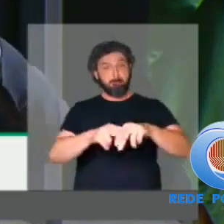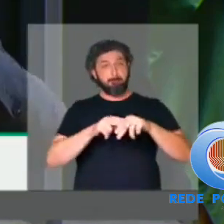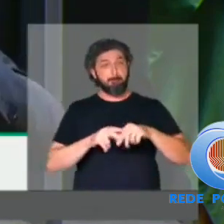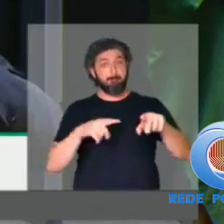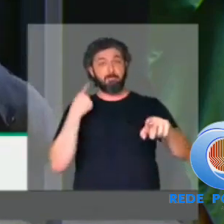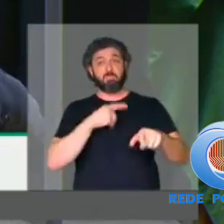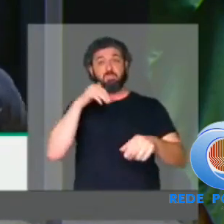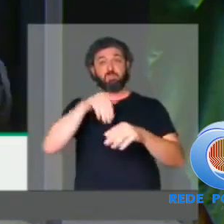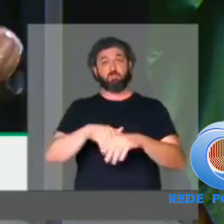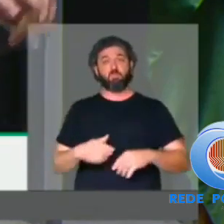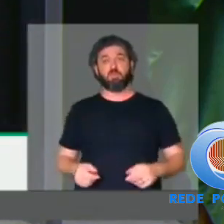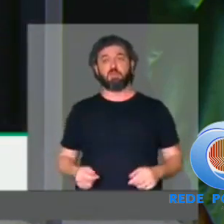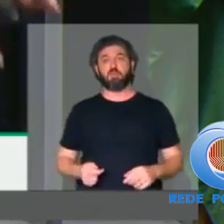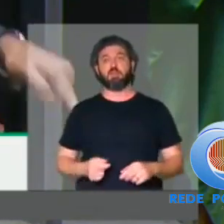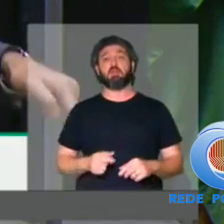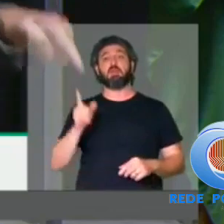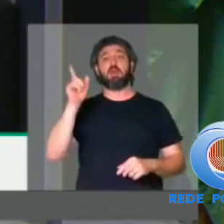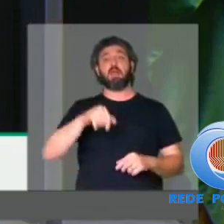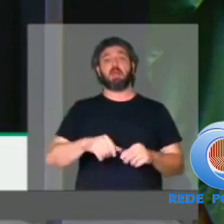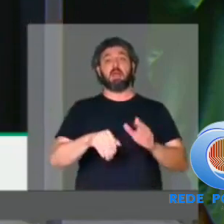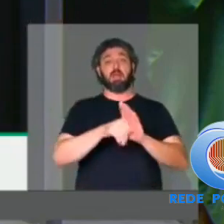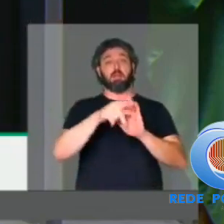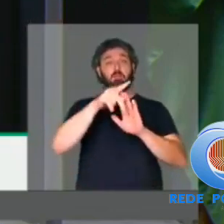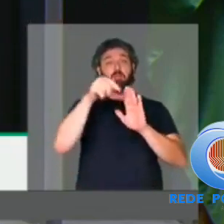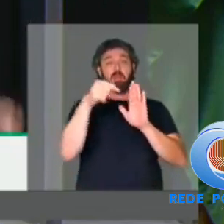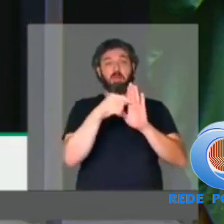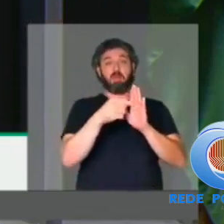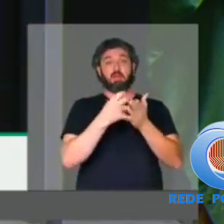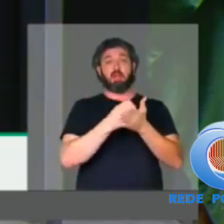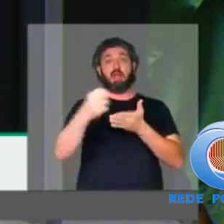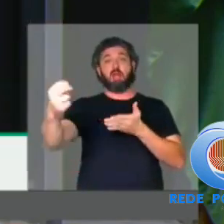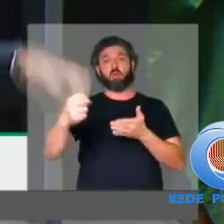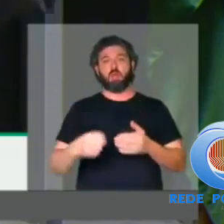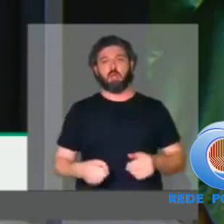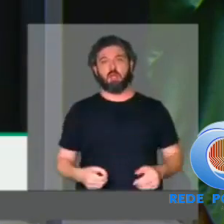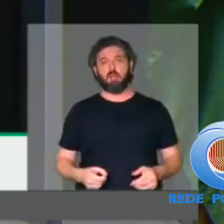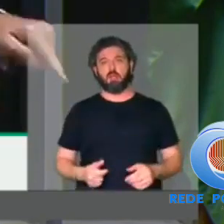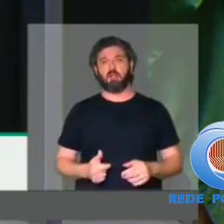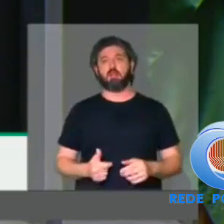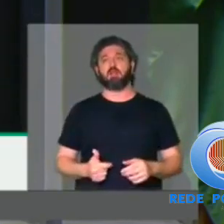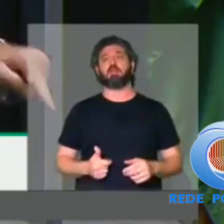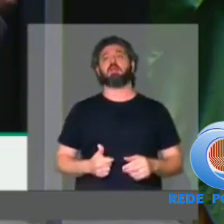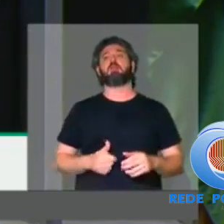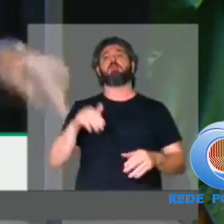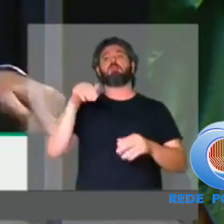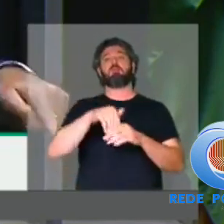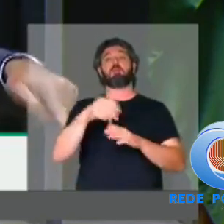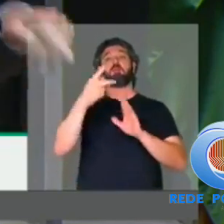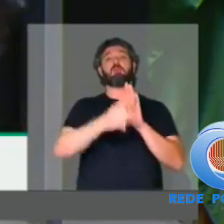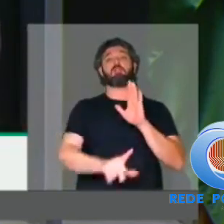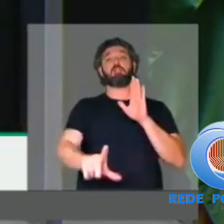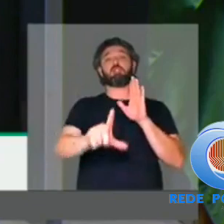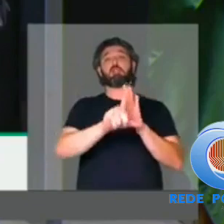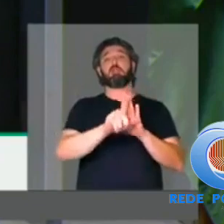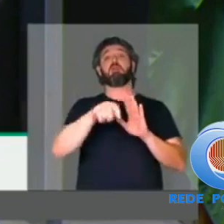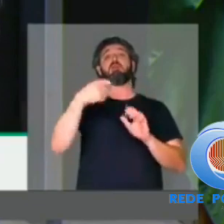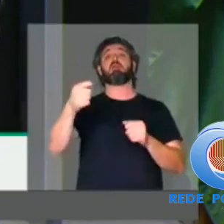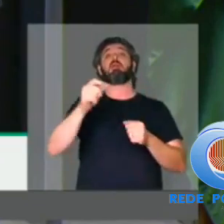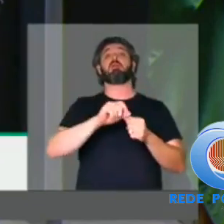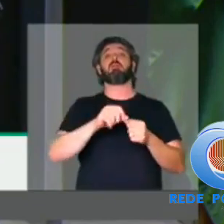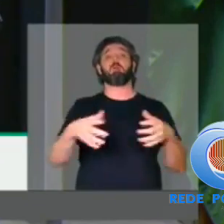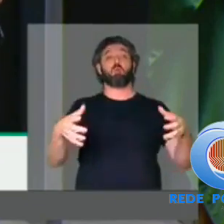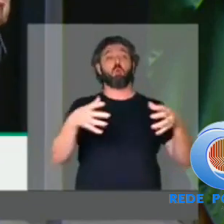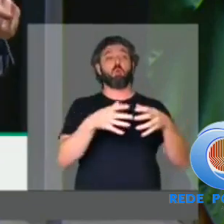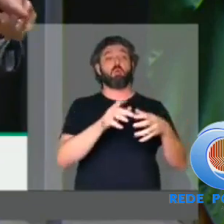por isso que nós vamos votar, seria deixar essa medida provisória caducar e votar o projeto de lei feito